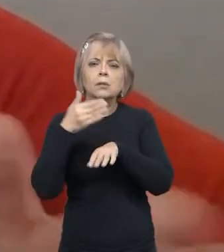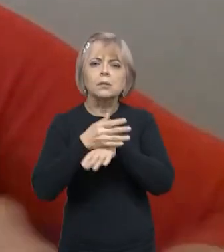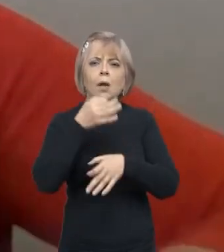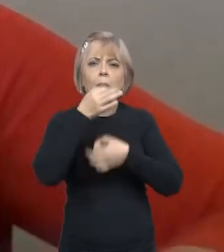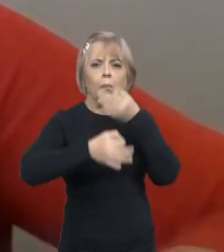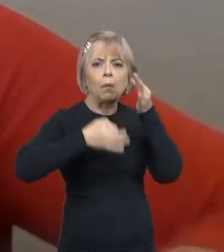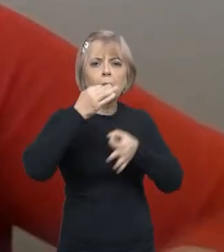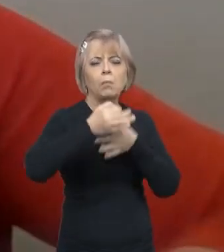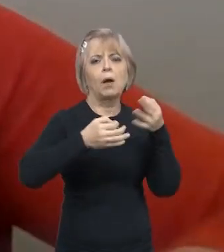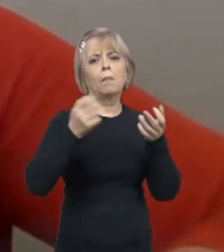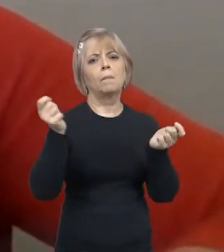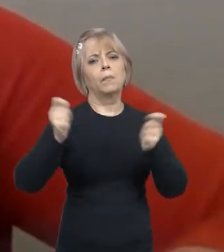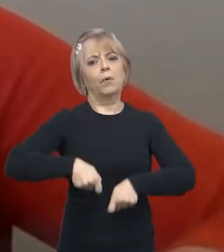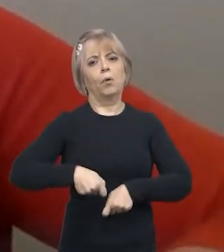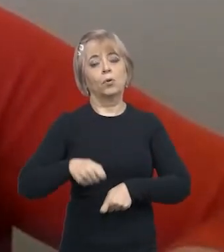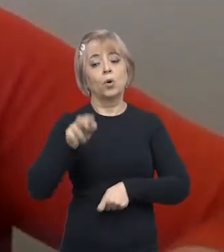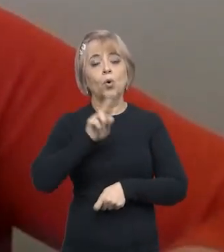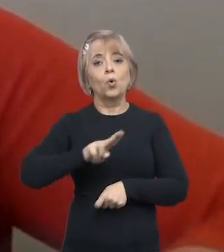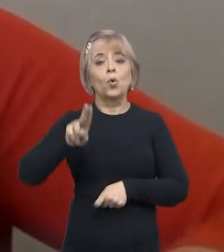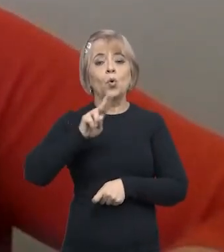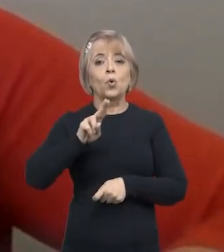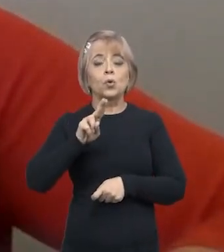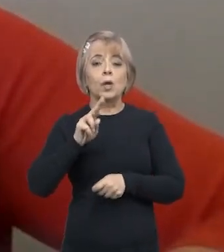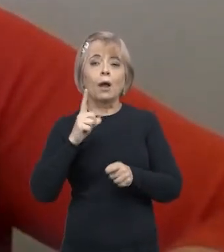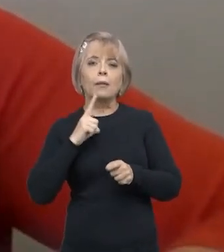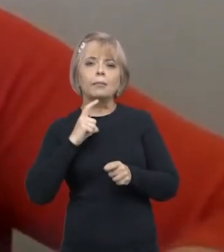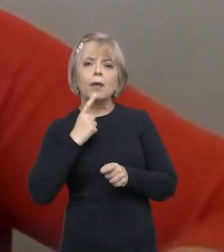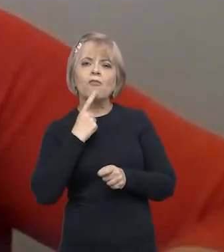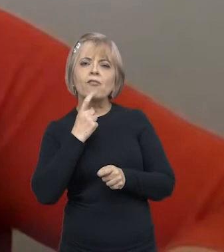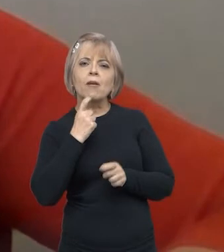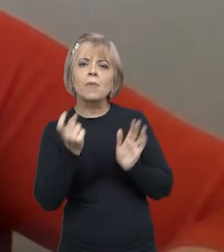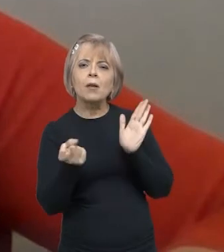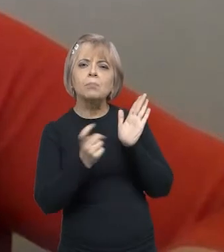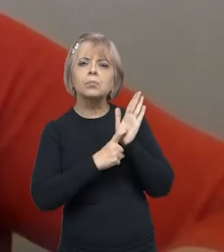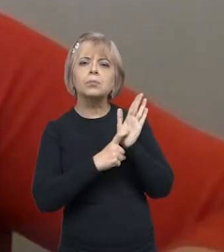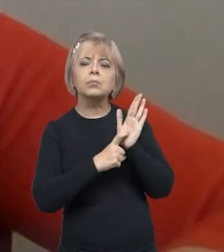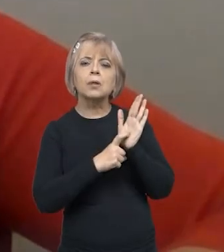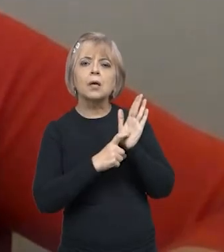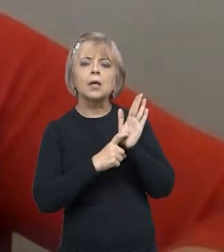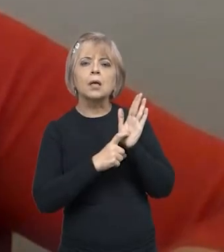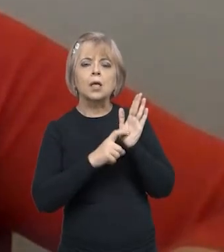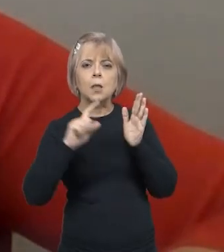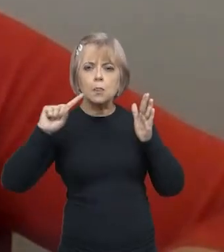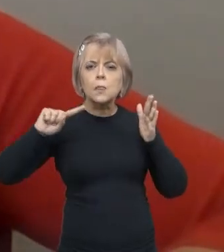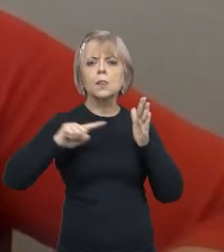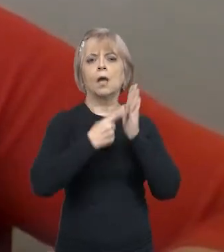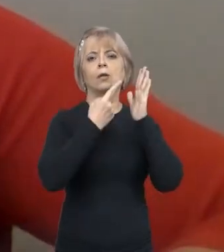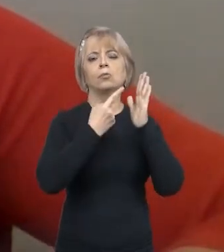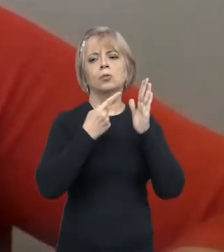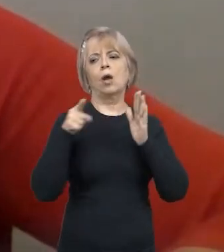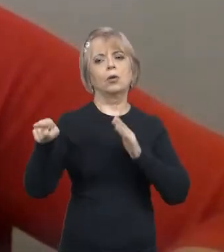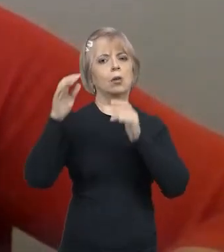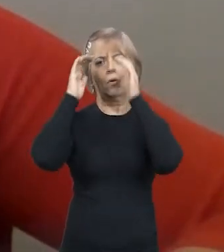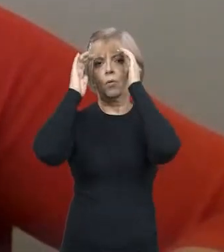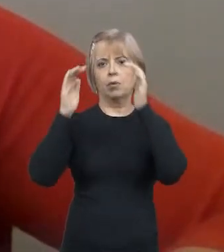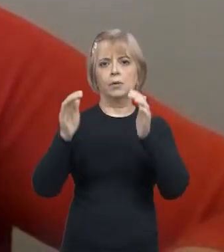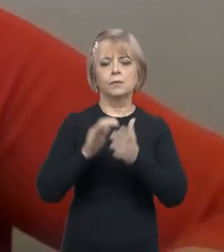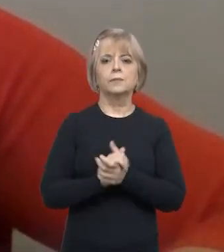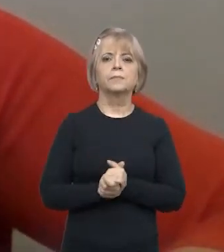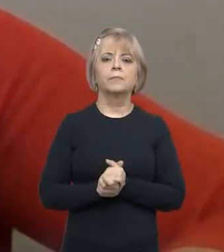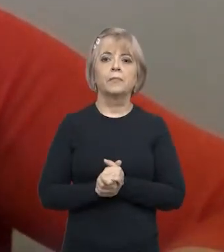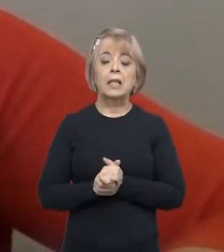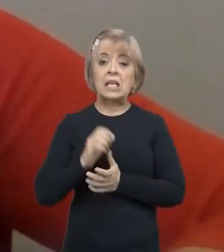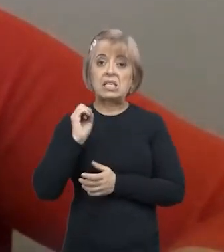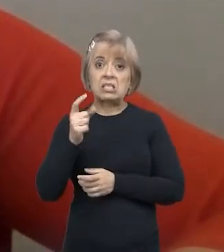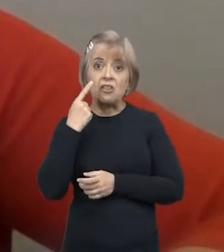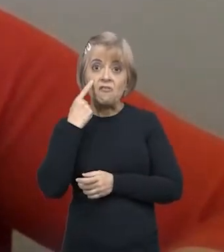muito, porque ele pode utilizar um botãozinho vermelho que tem em cada uma dessas fichas e denunciar o descumprimento. Então, se ele verificar que